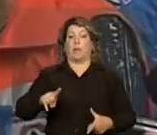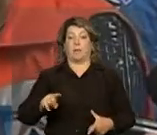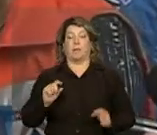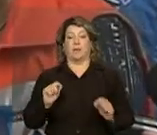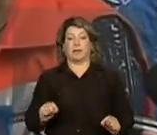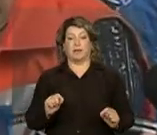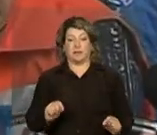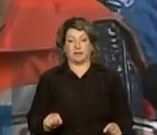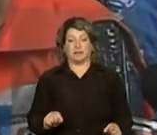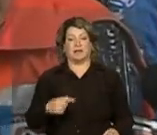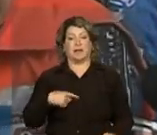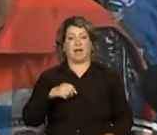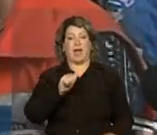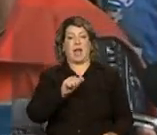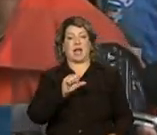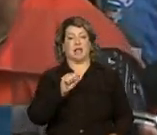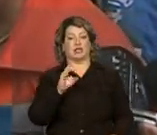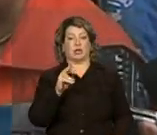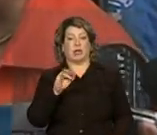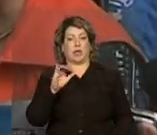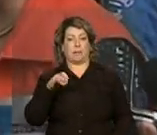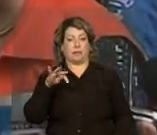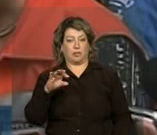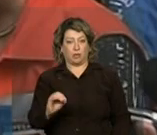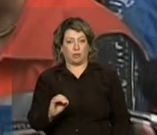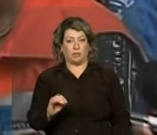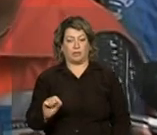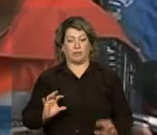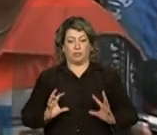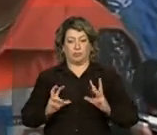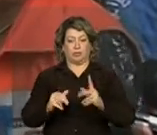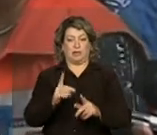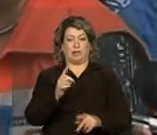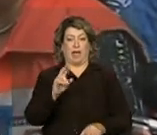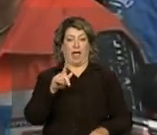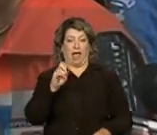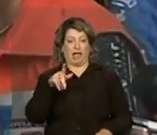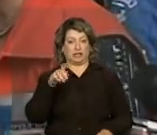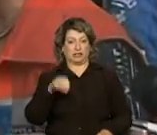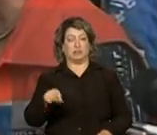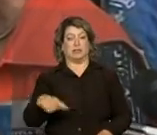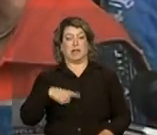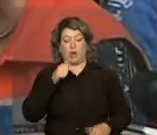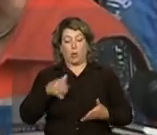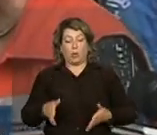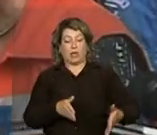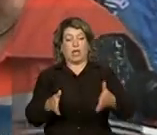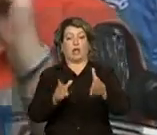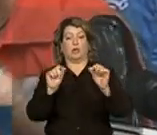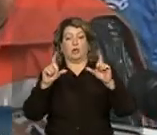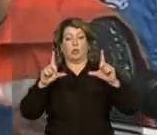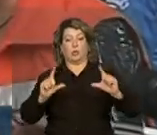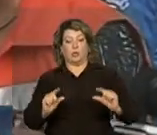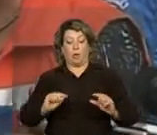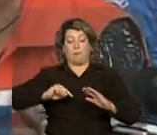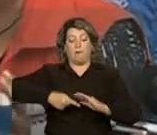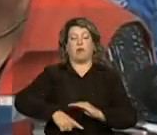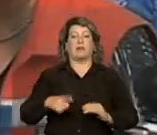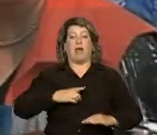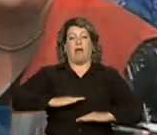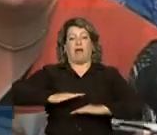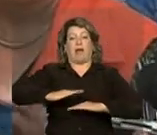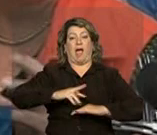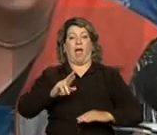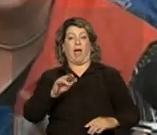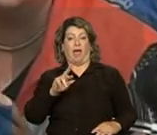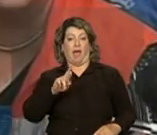de assoreamento. Foi a dragagem, que tal o rio diminuiu de profundidade.